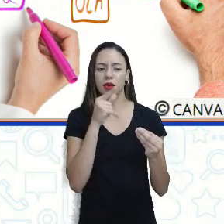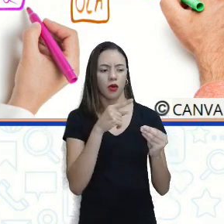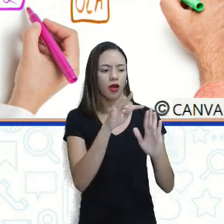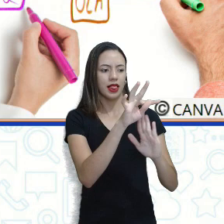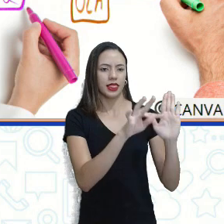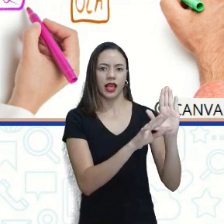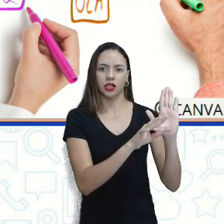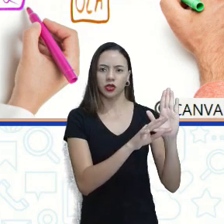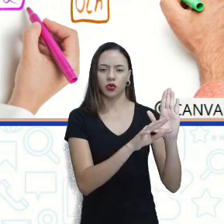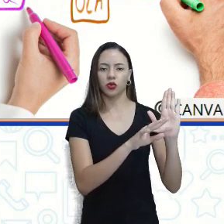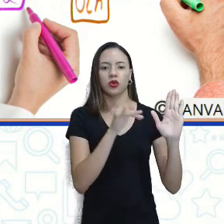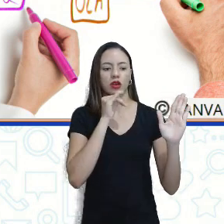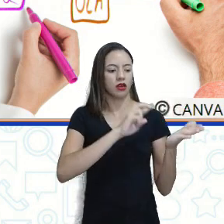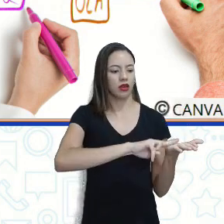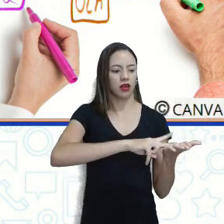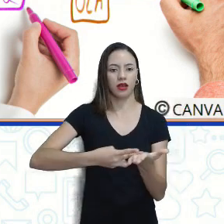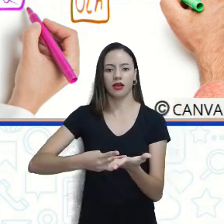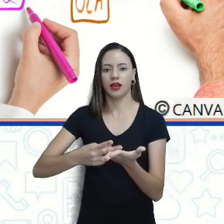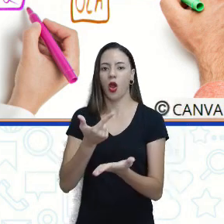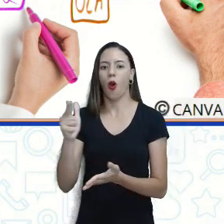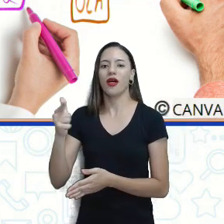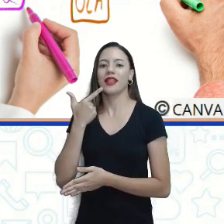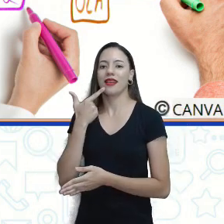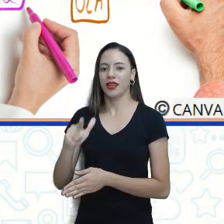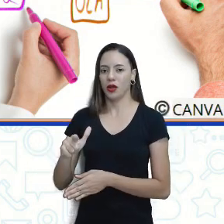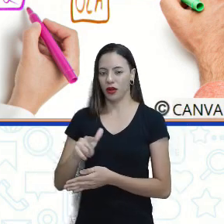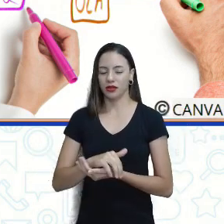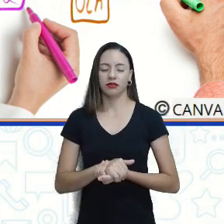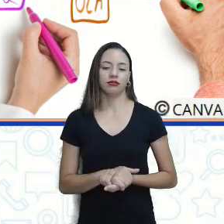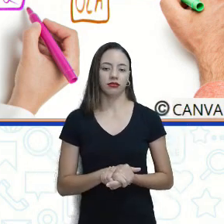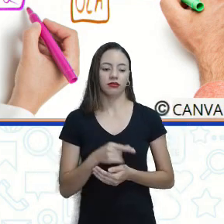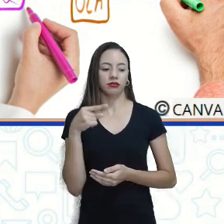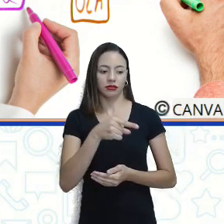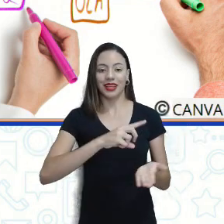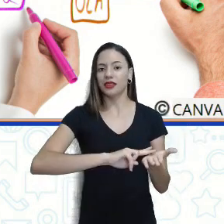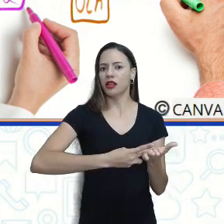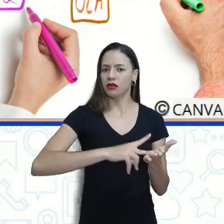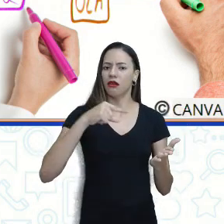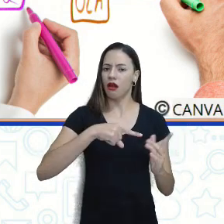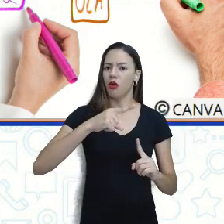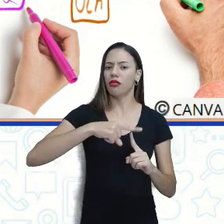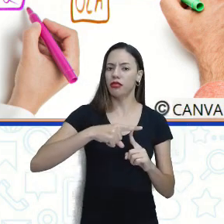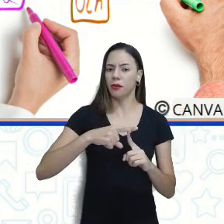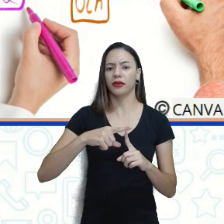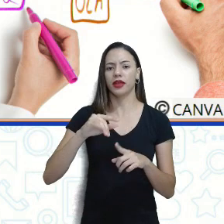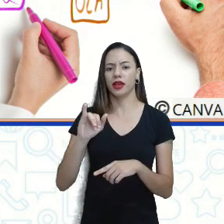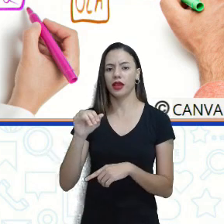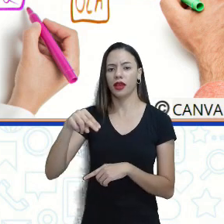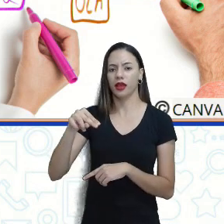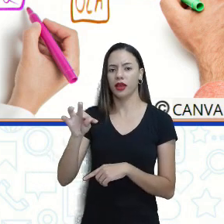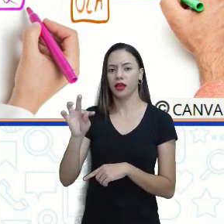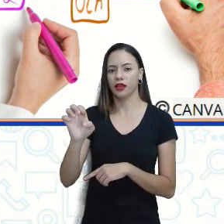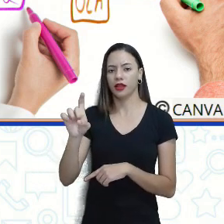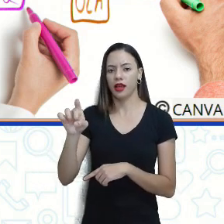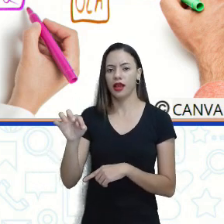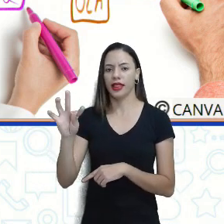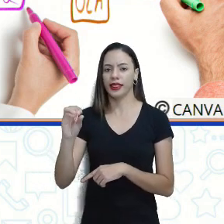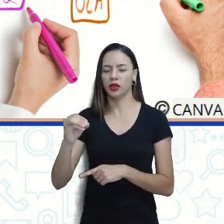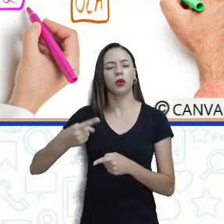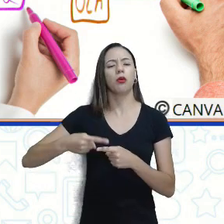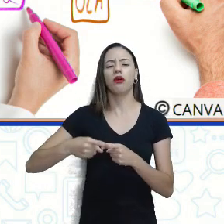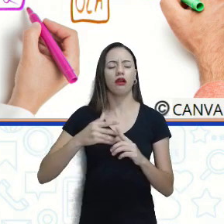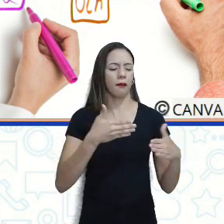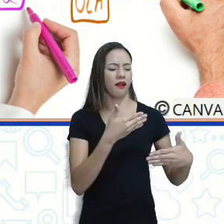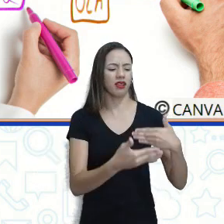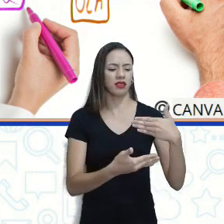para outro. As traduções são consideradas um tipo de intertextualidade, visto que no processo de passagem do